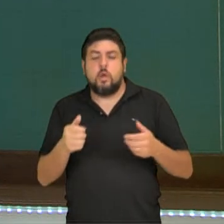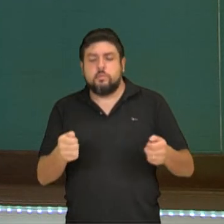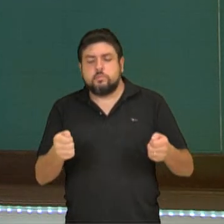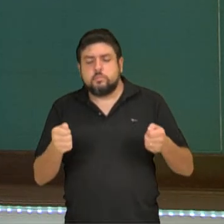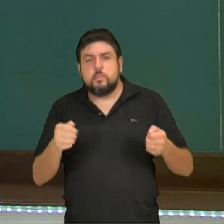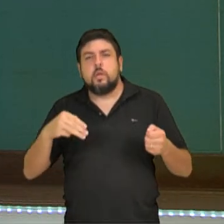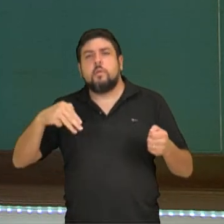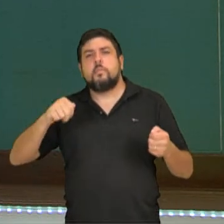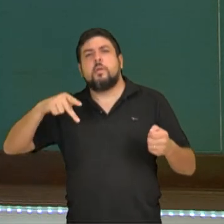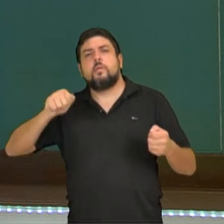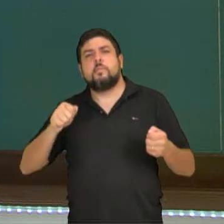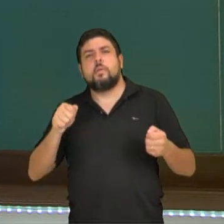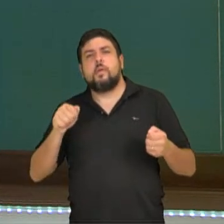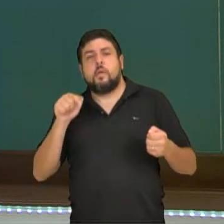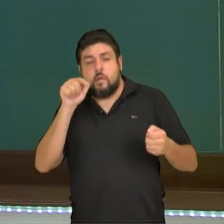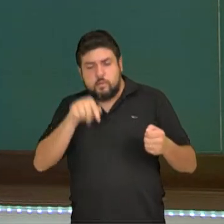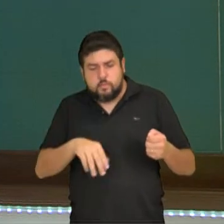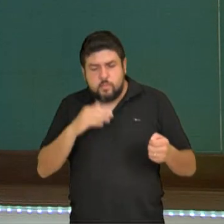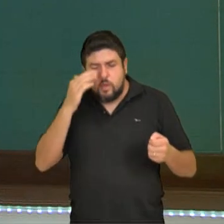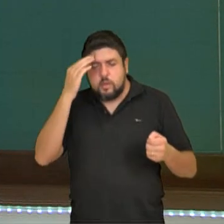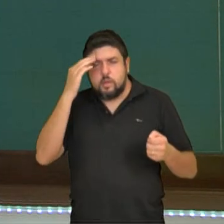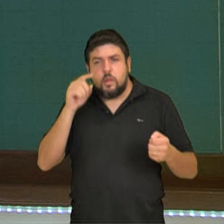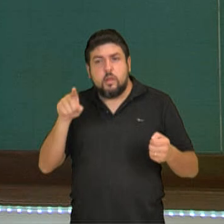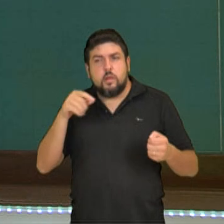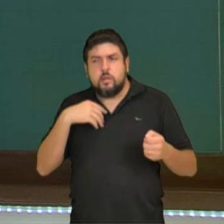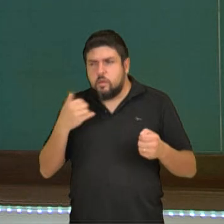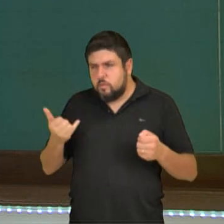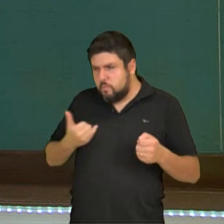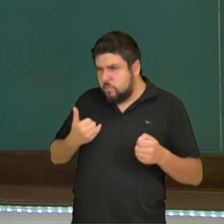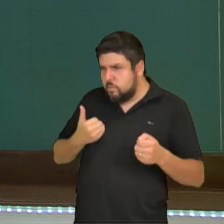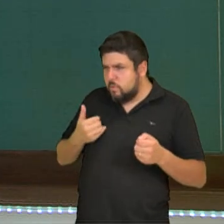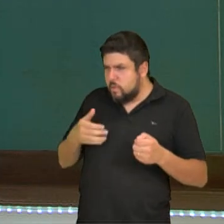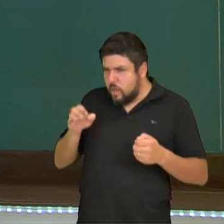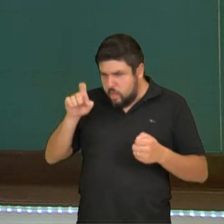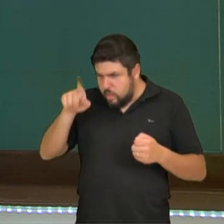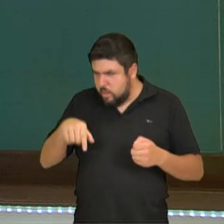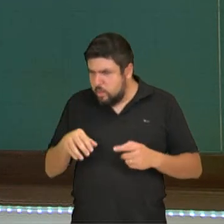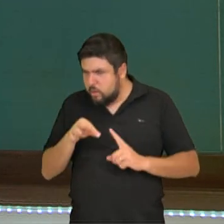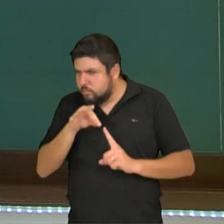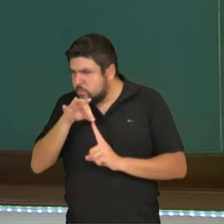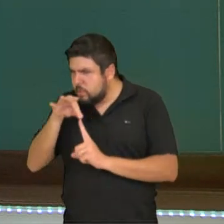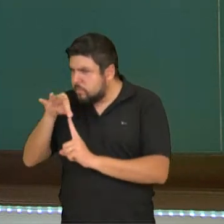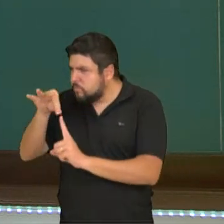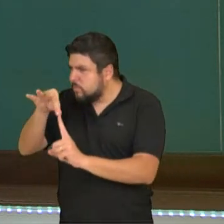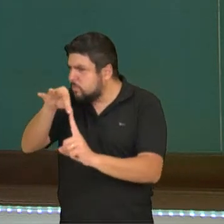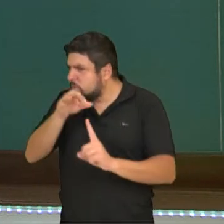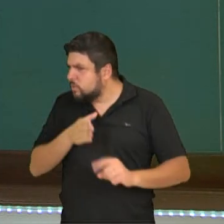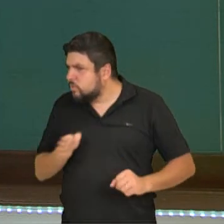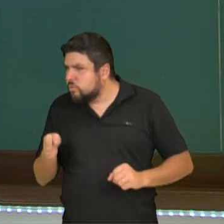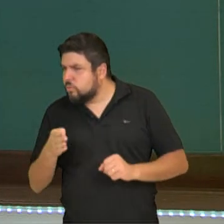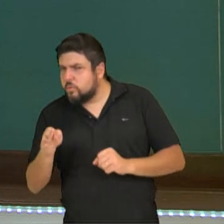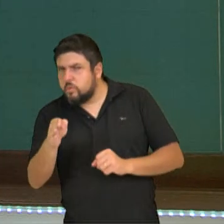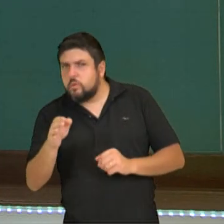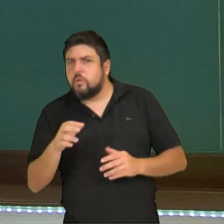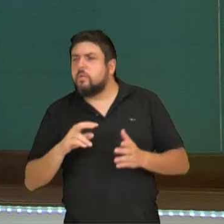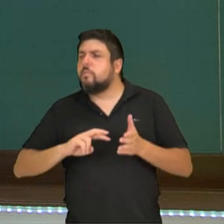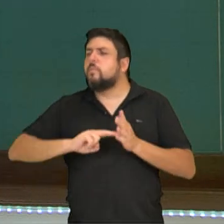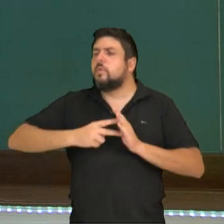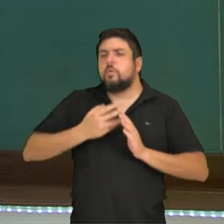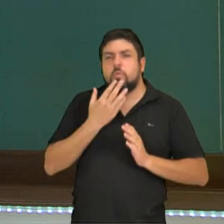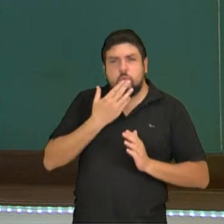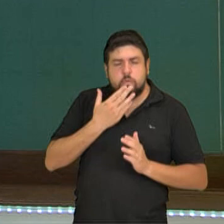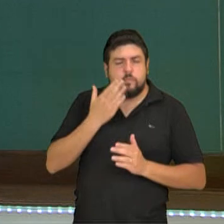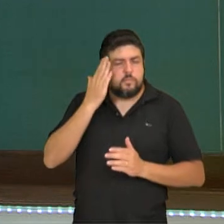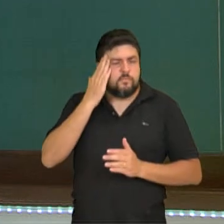um mapa, que a pessoa fale que é um mapa de orientação, você já vai ver. Ó, essas cores de fundo representam isso,